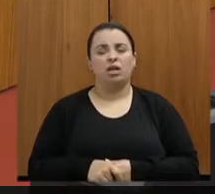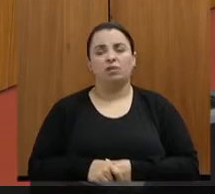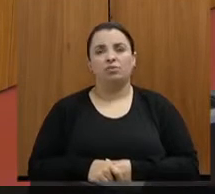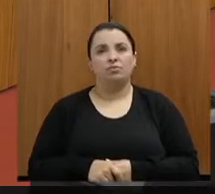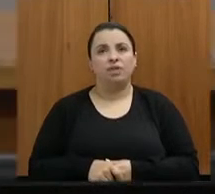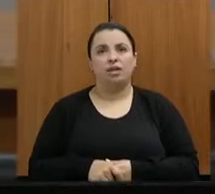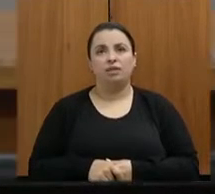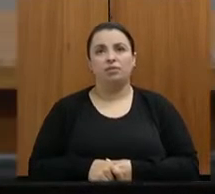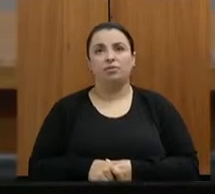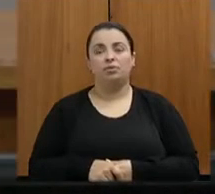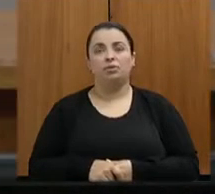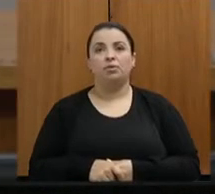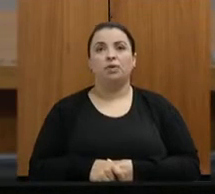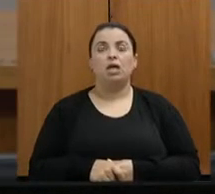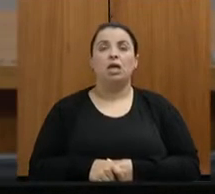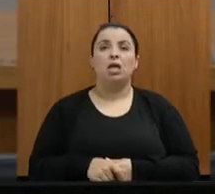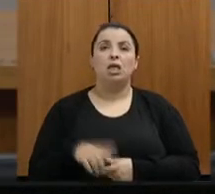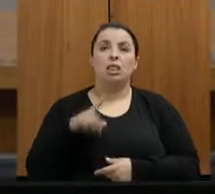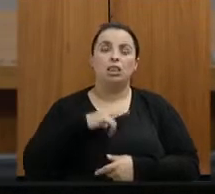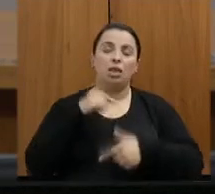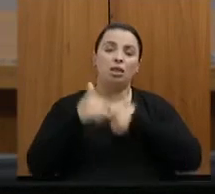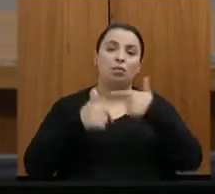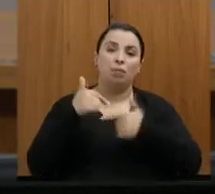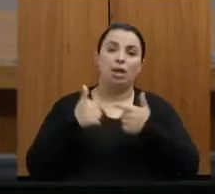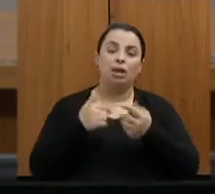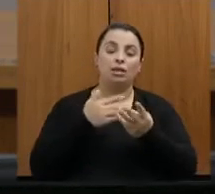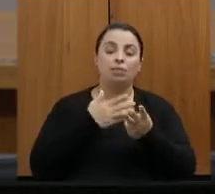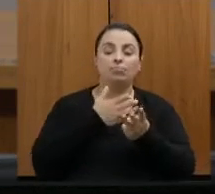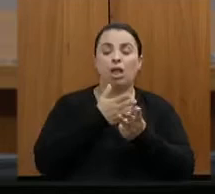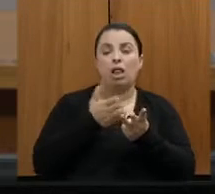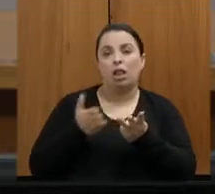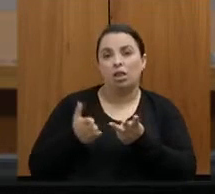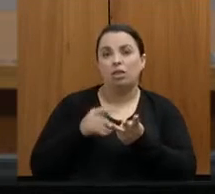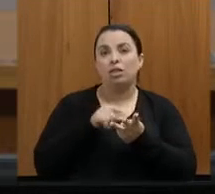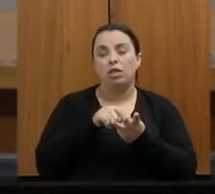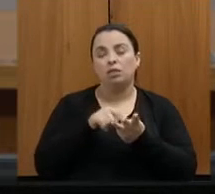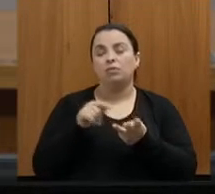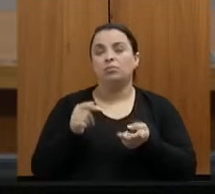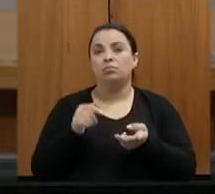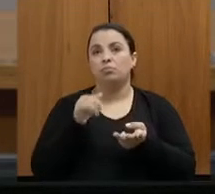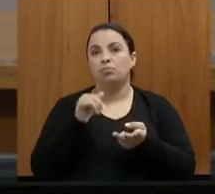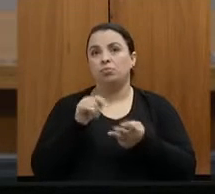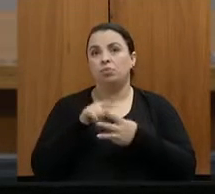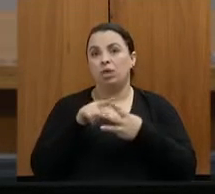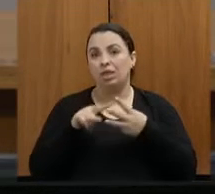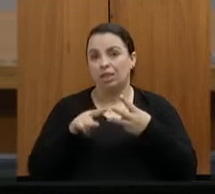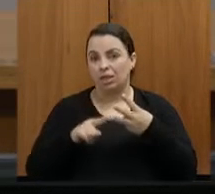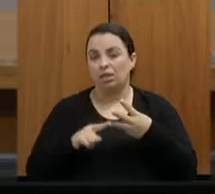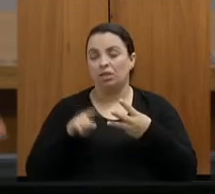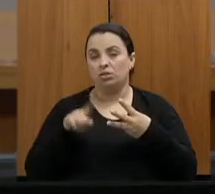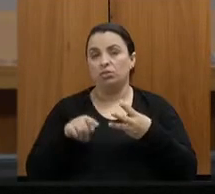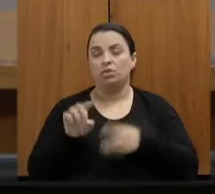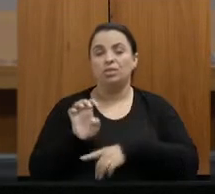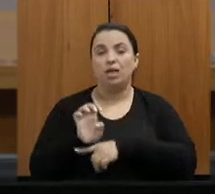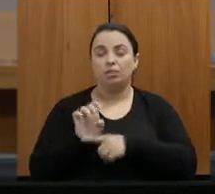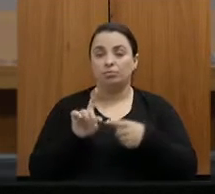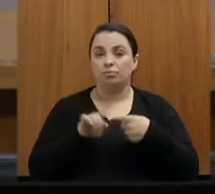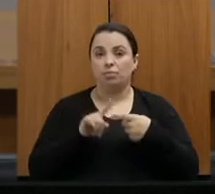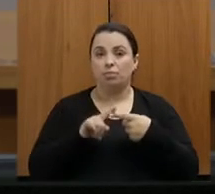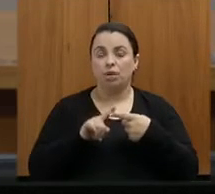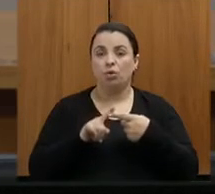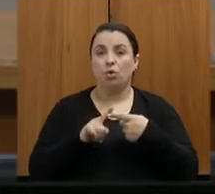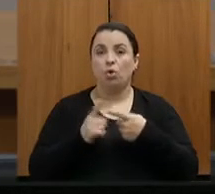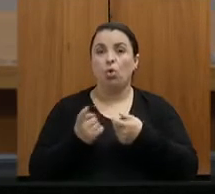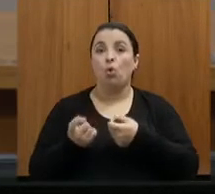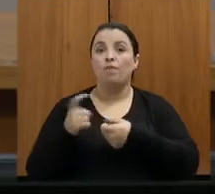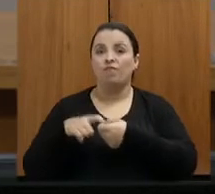Temos trabalhado em três vertentes, vamos colocar assim, no Estado de Minas Gerais. Primeiro, convênios.